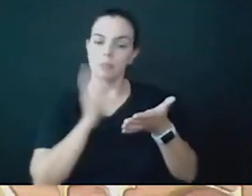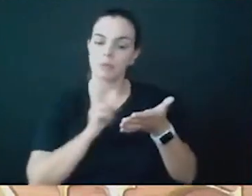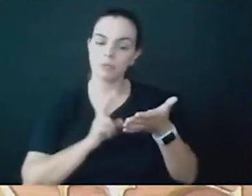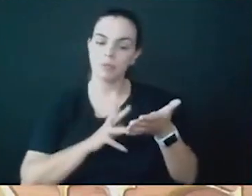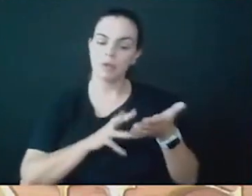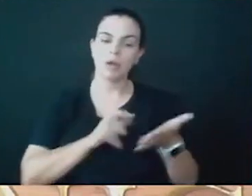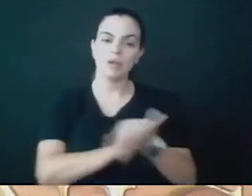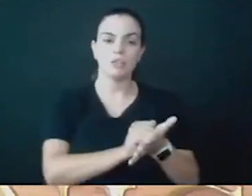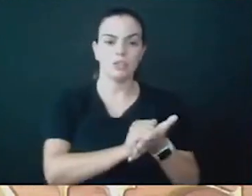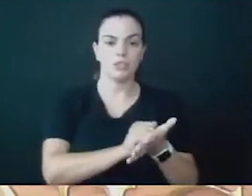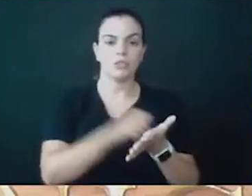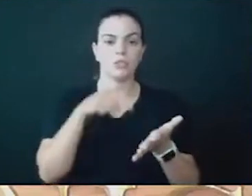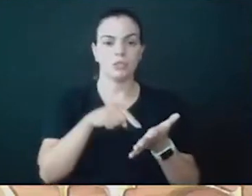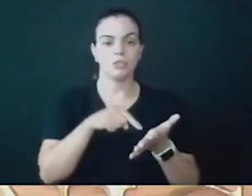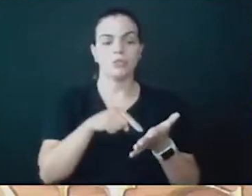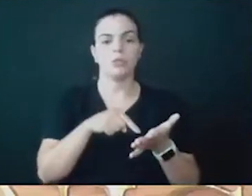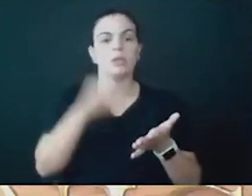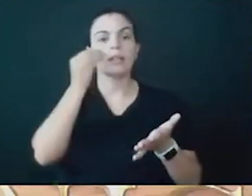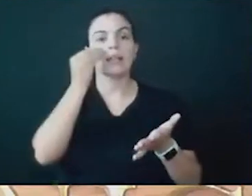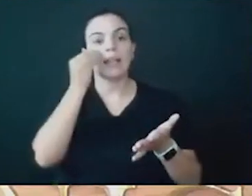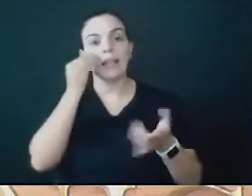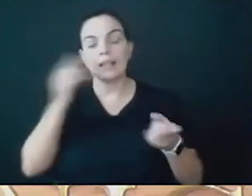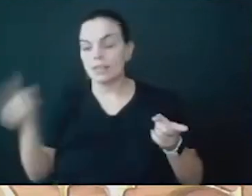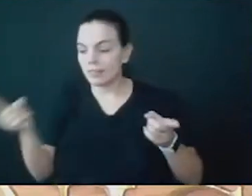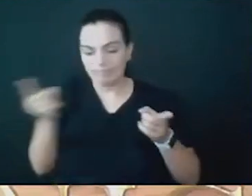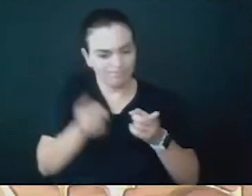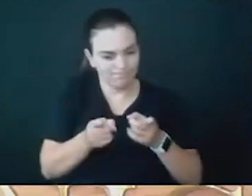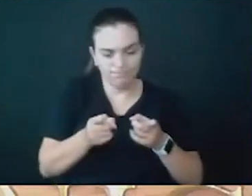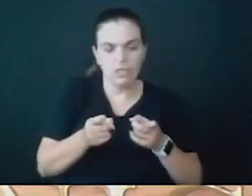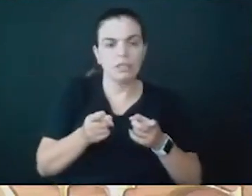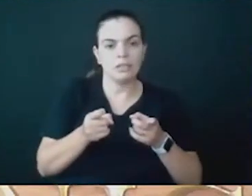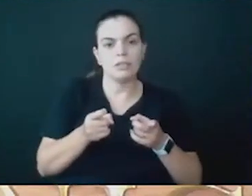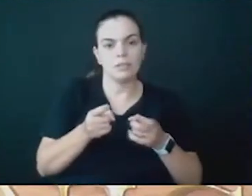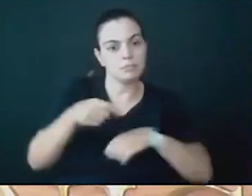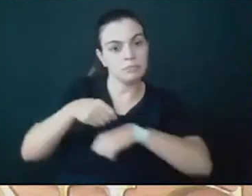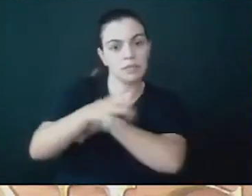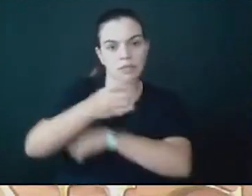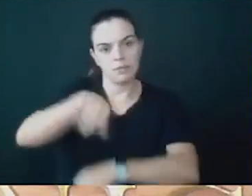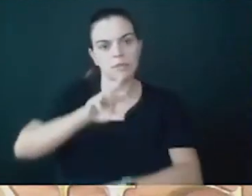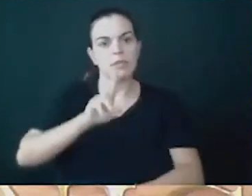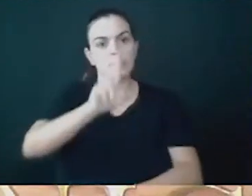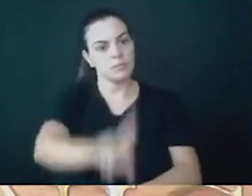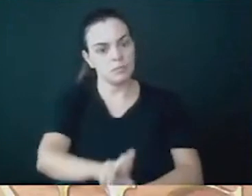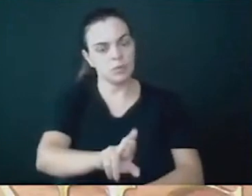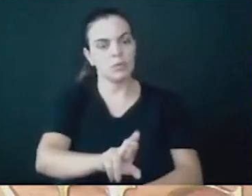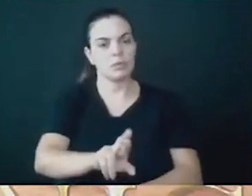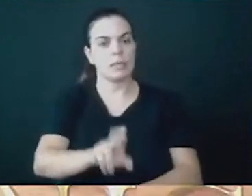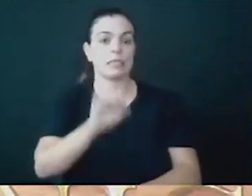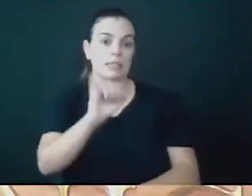vamos dizer, no menor tempo possível, ter essas respostas e encaminhar para os vereadores. Se quiserem estabelecer um